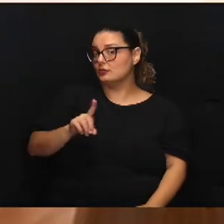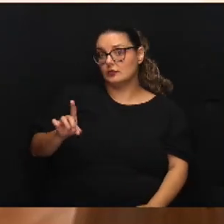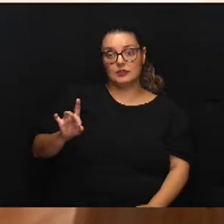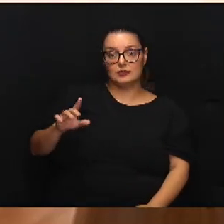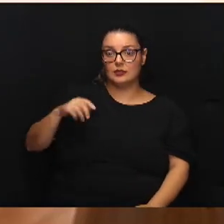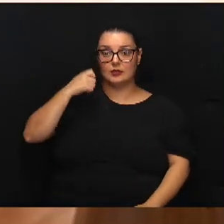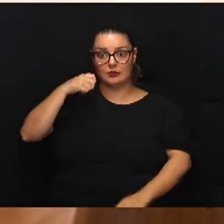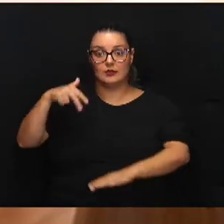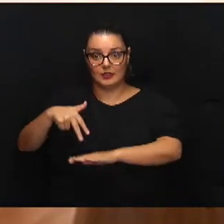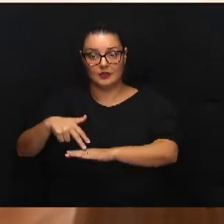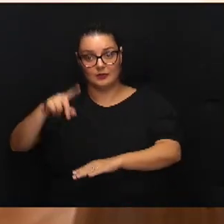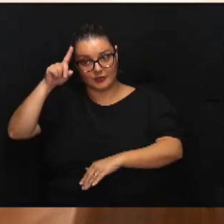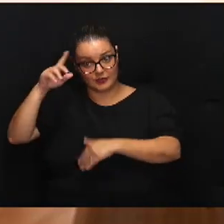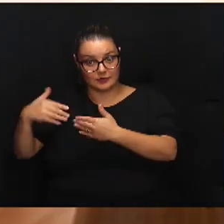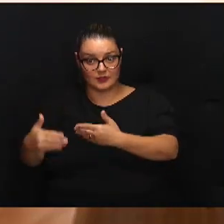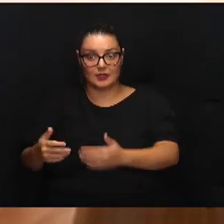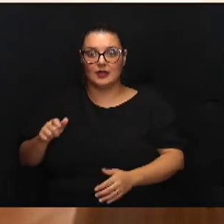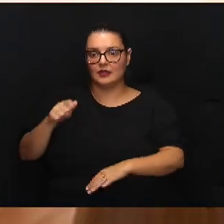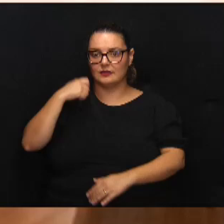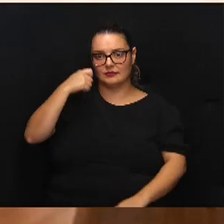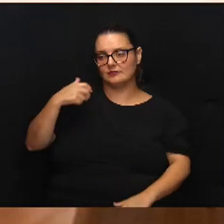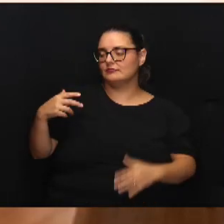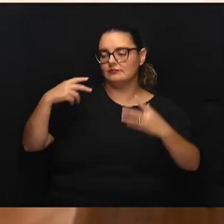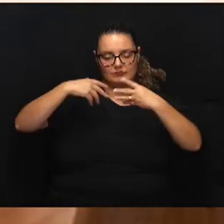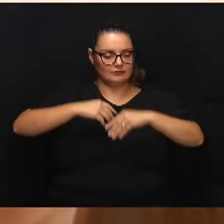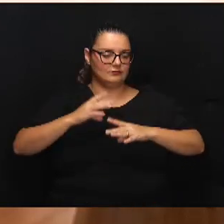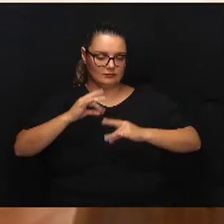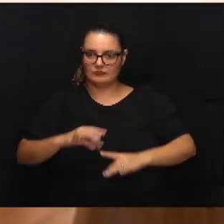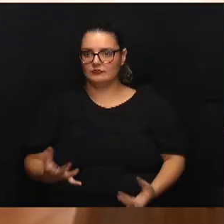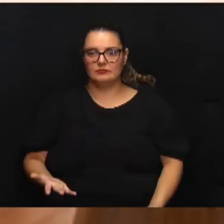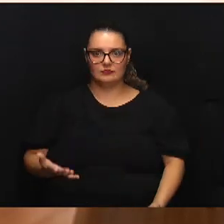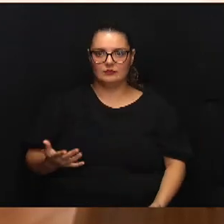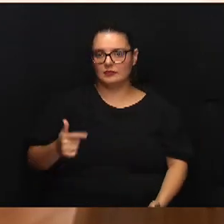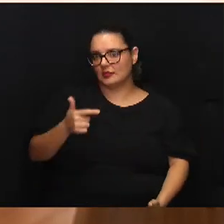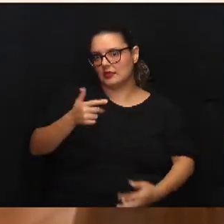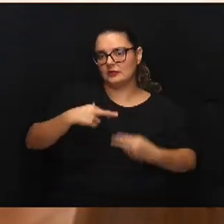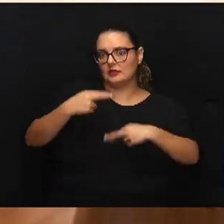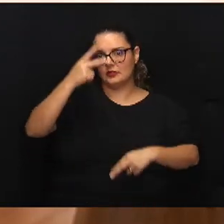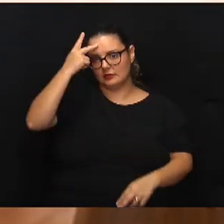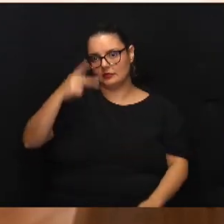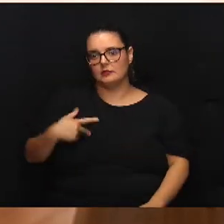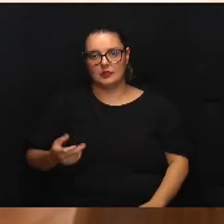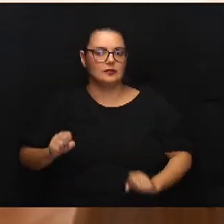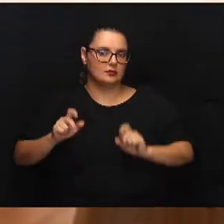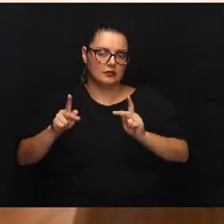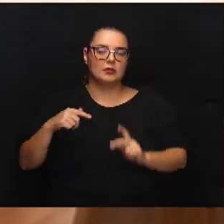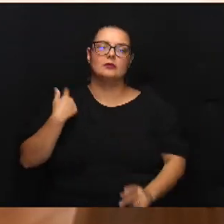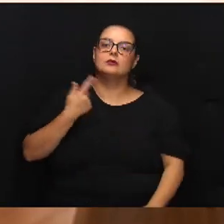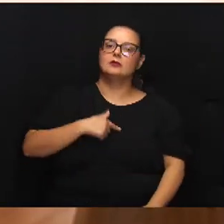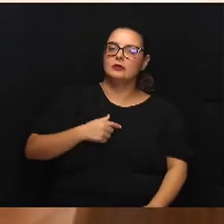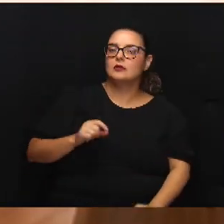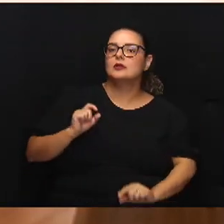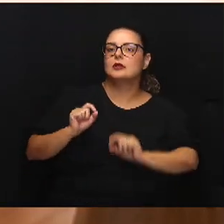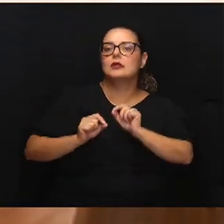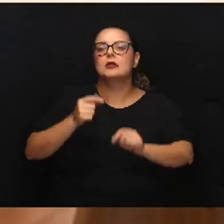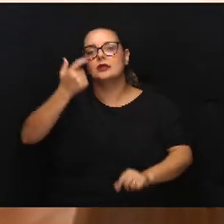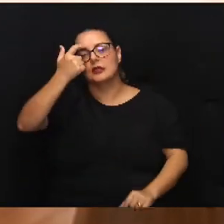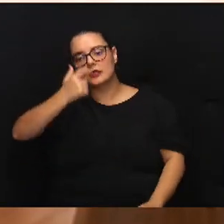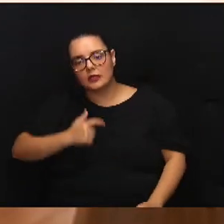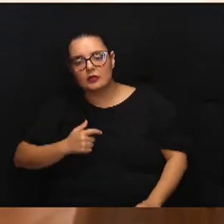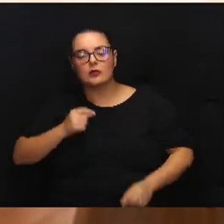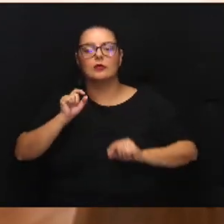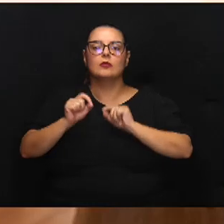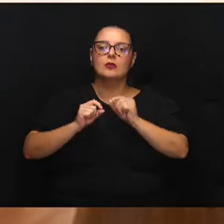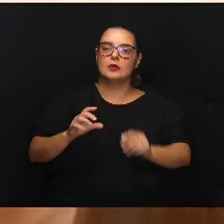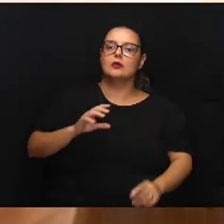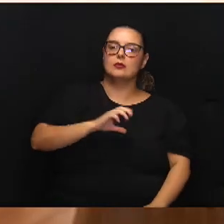contrário, é para gente da vida real. Porque o artista, ele vai lá, coloca aquela roupa que nem tem a ver com ele, tá tudo certo. A gente não, tem que ser quem a gente é, o que a gente gosta